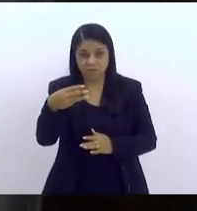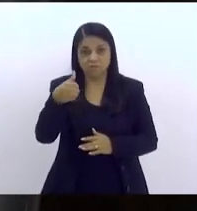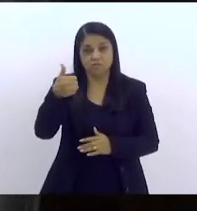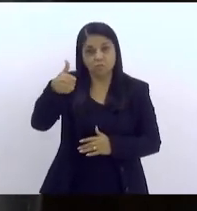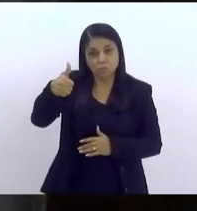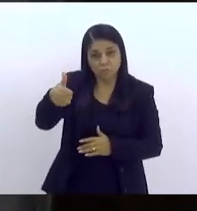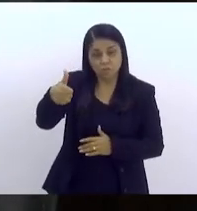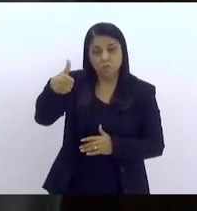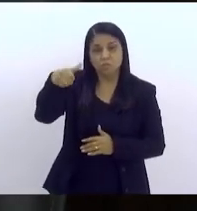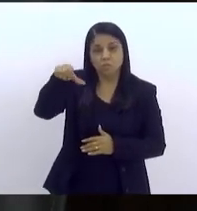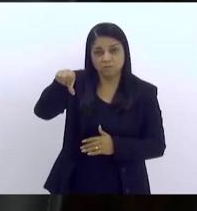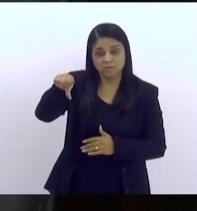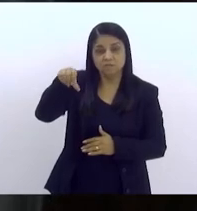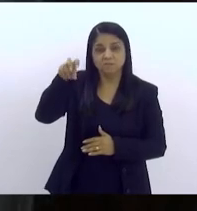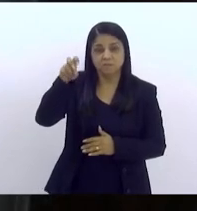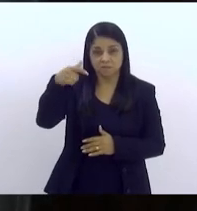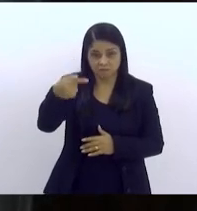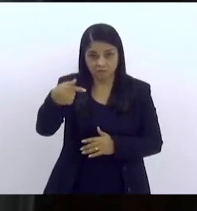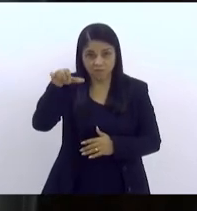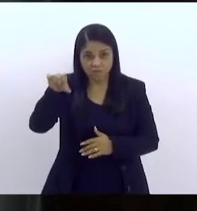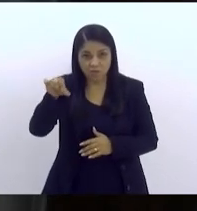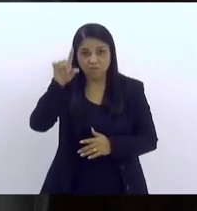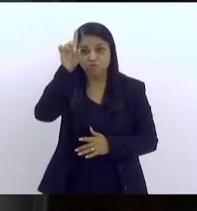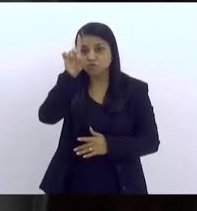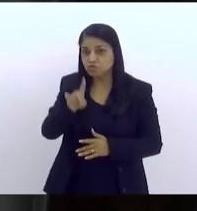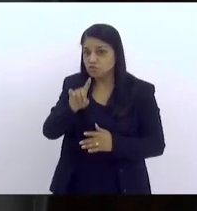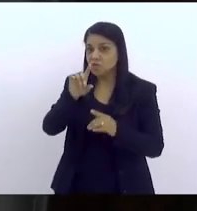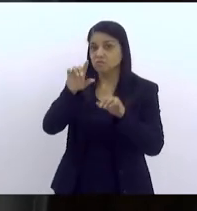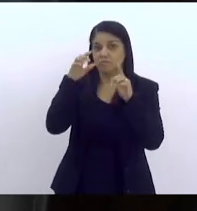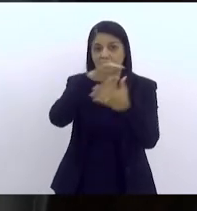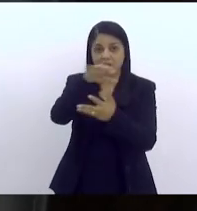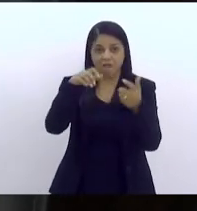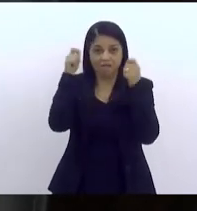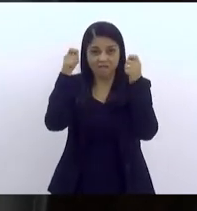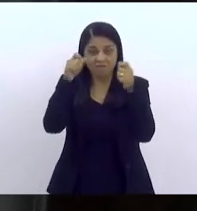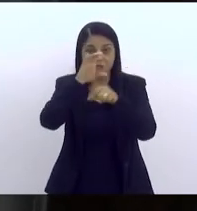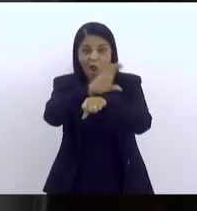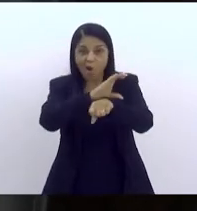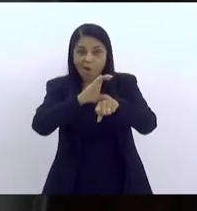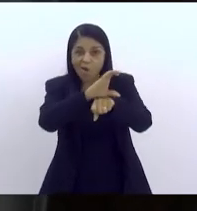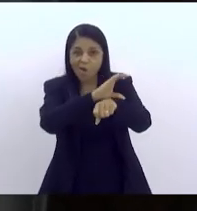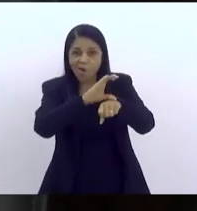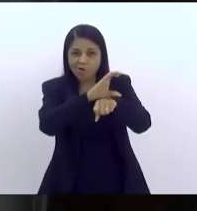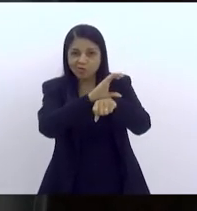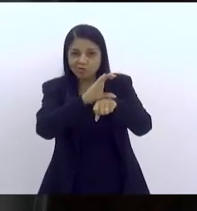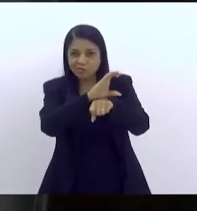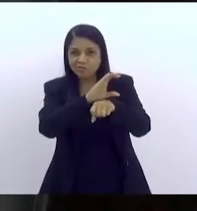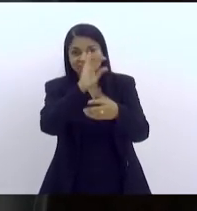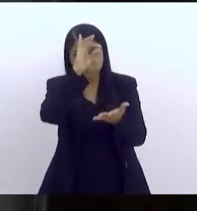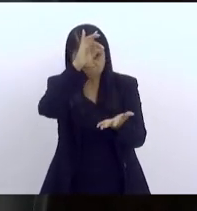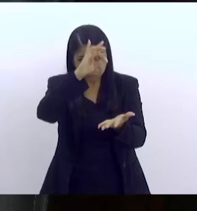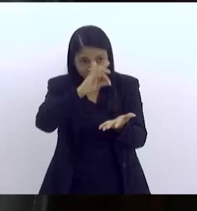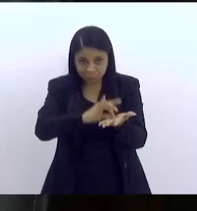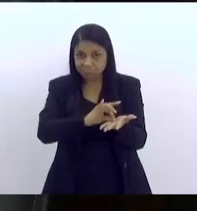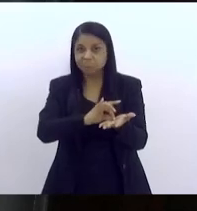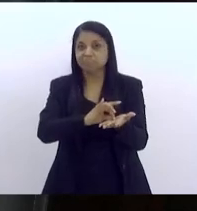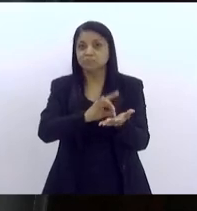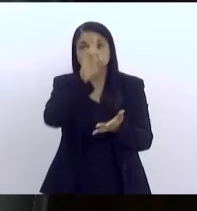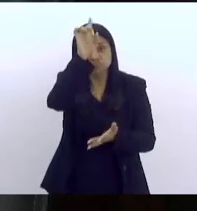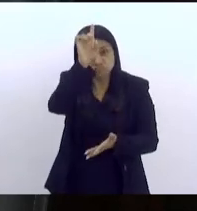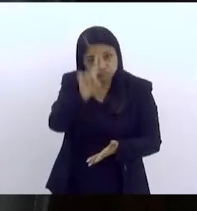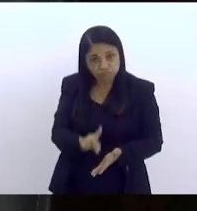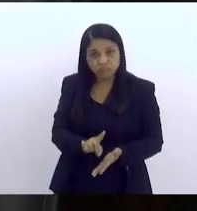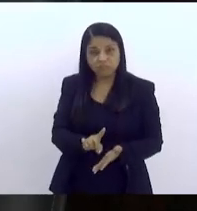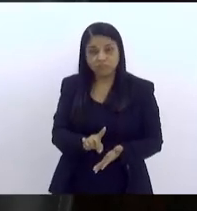o direito à greve a constituição considera legítimo o exercício de direito